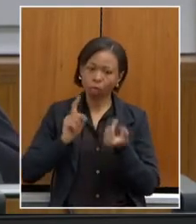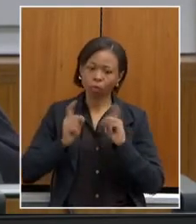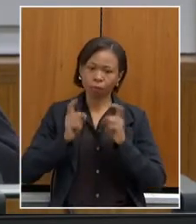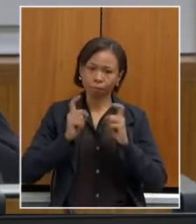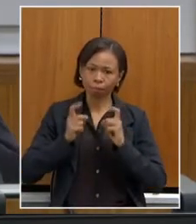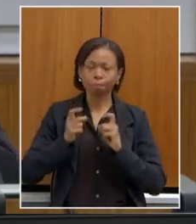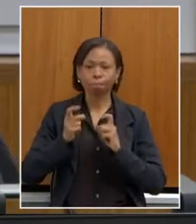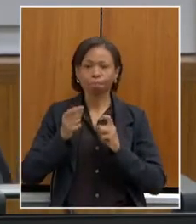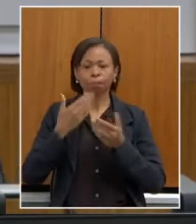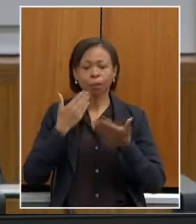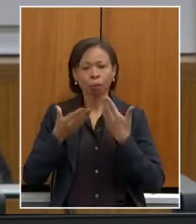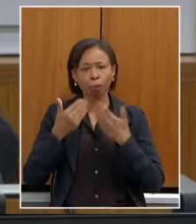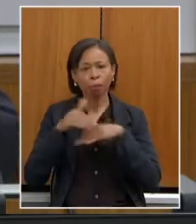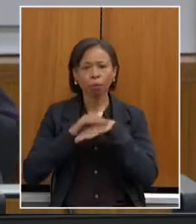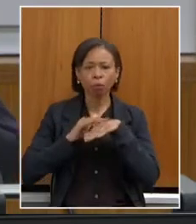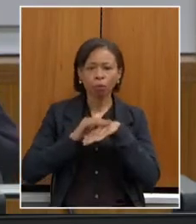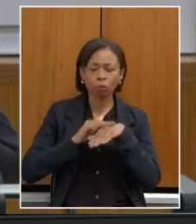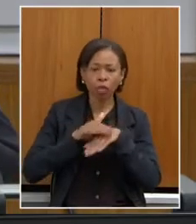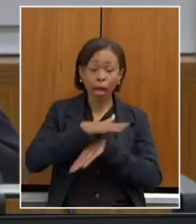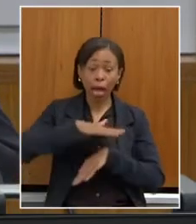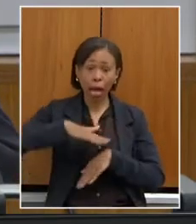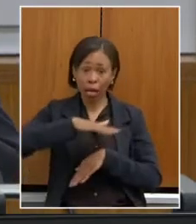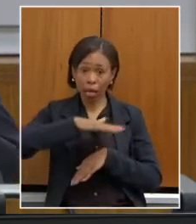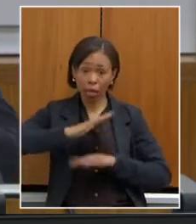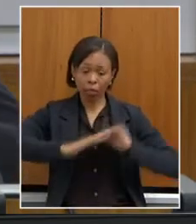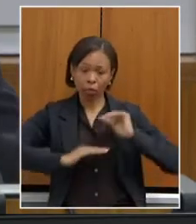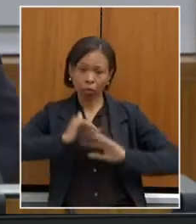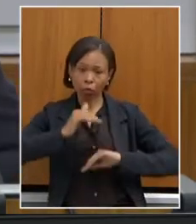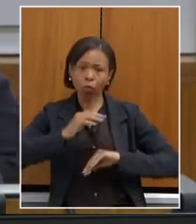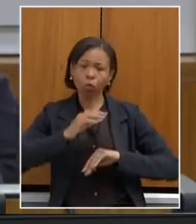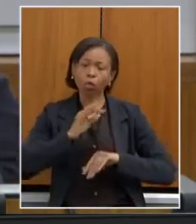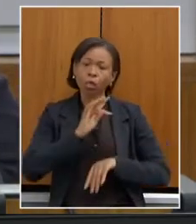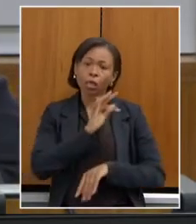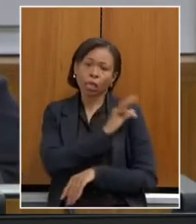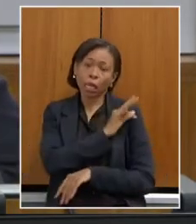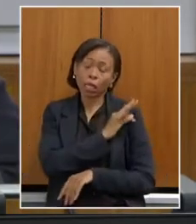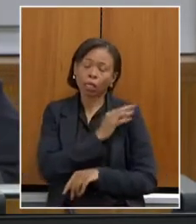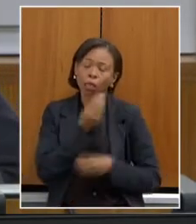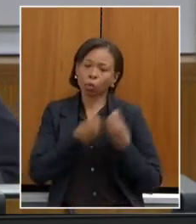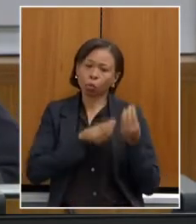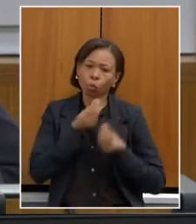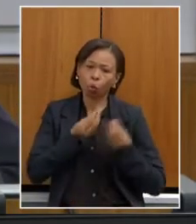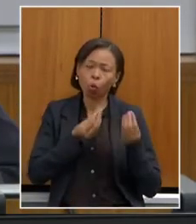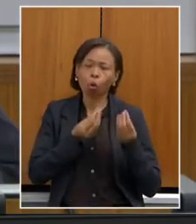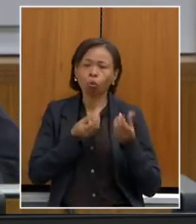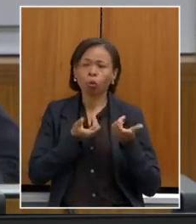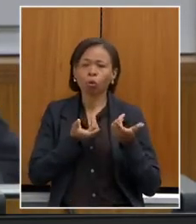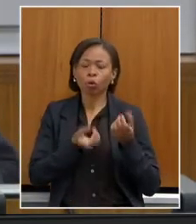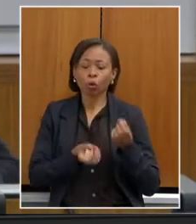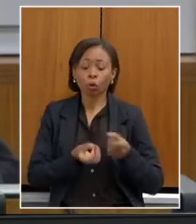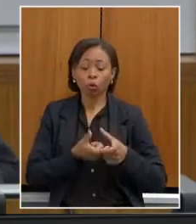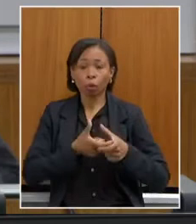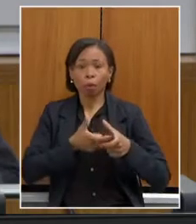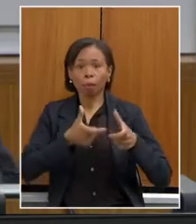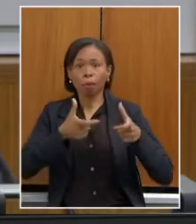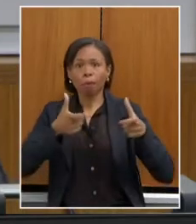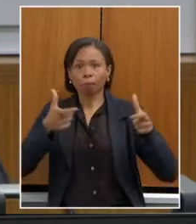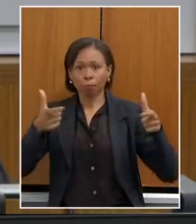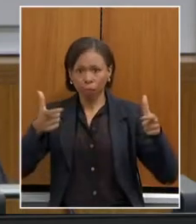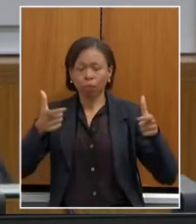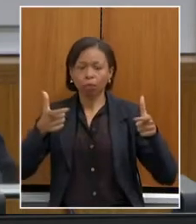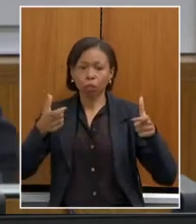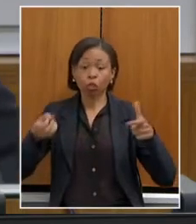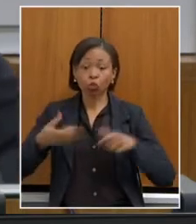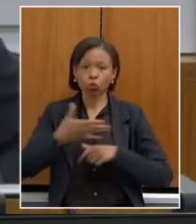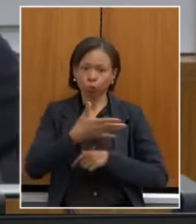discuta e aprofunde com a área técnica a operacionalização dessa expansão e desses